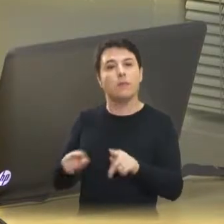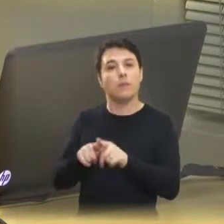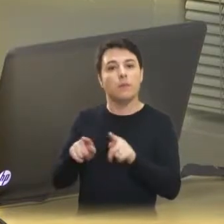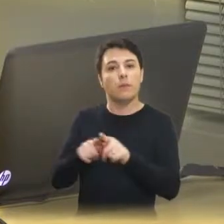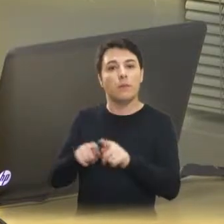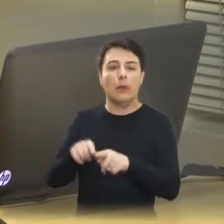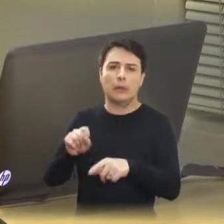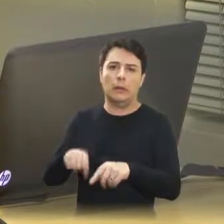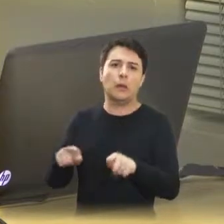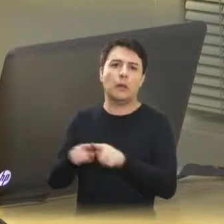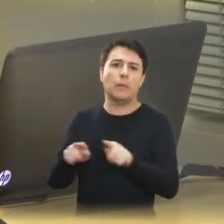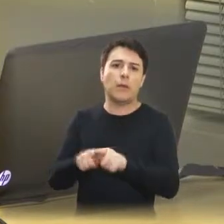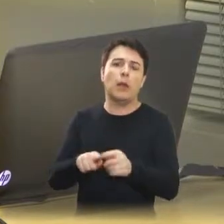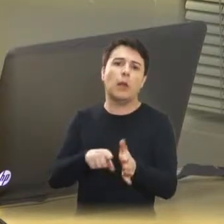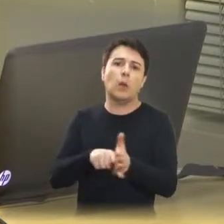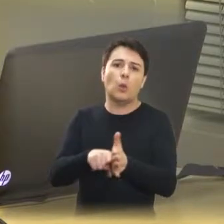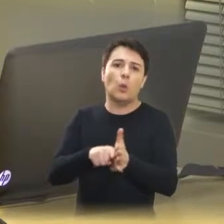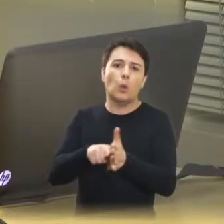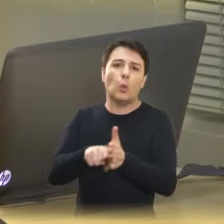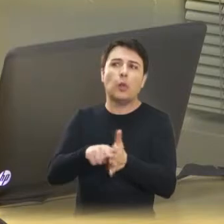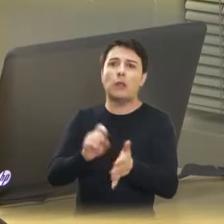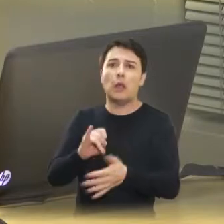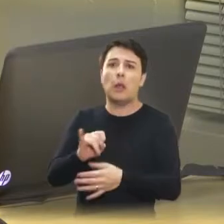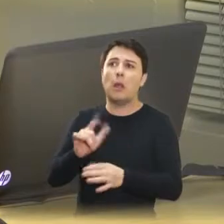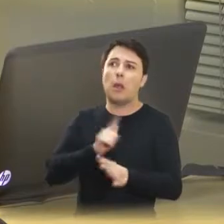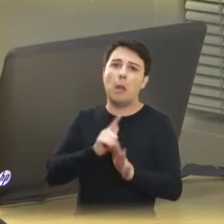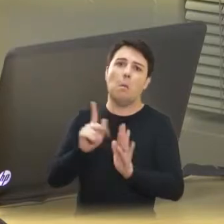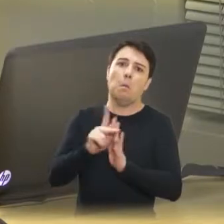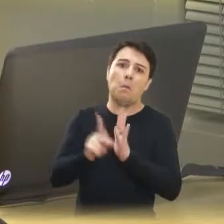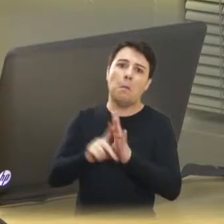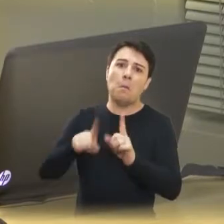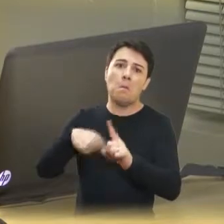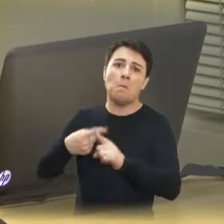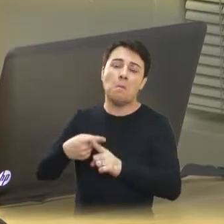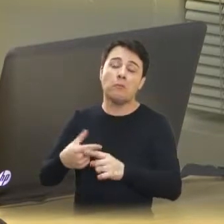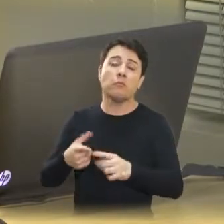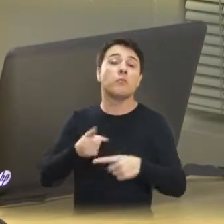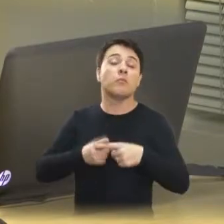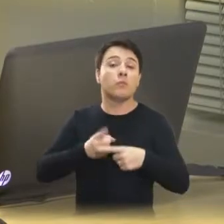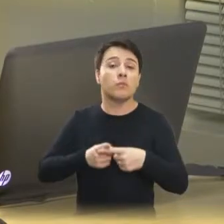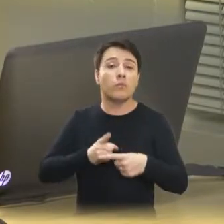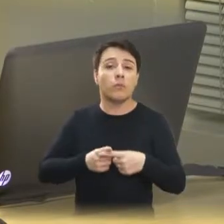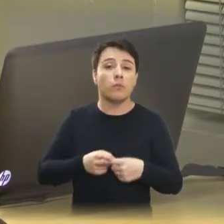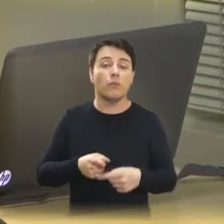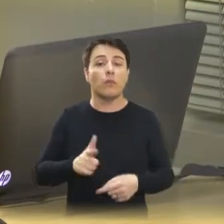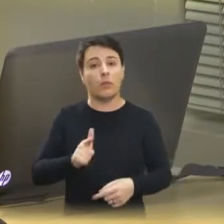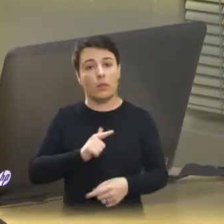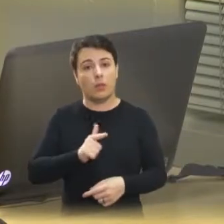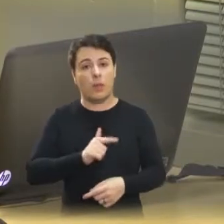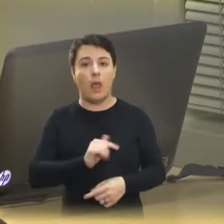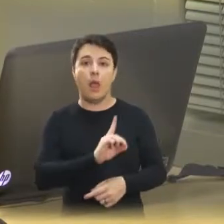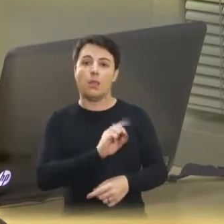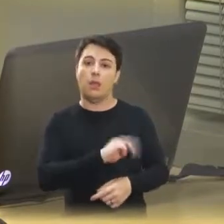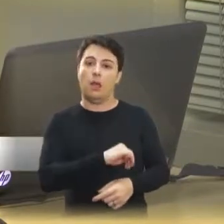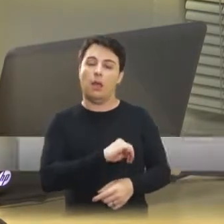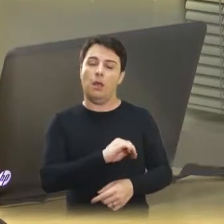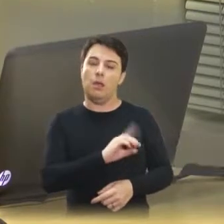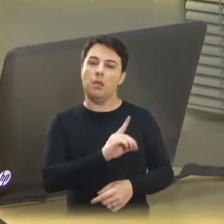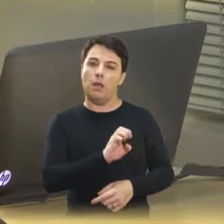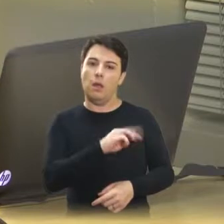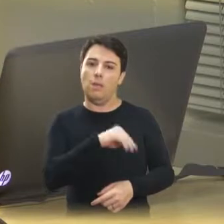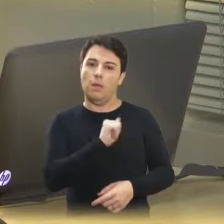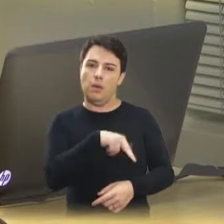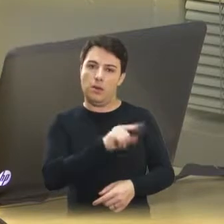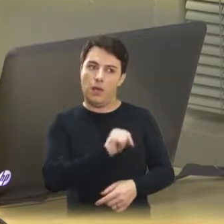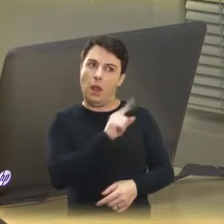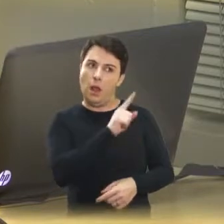sim, estudo técnico é no projeto. A gente tem a demanda de mobilidade